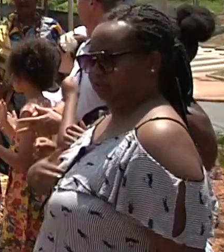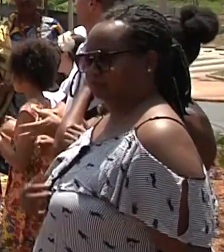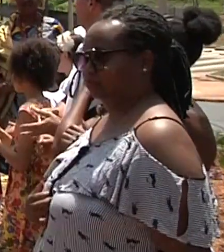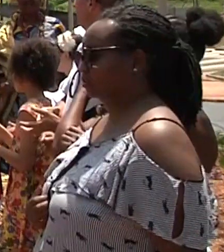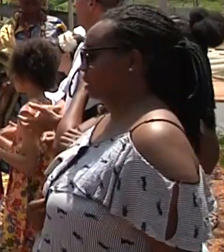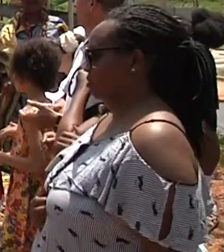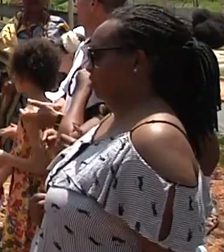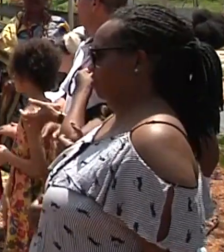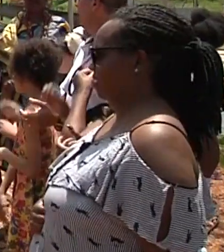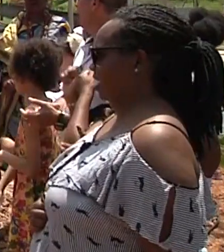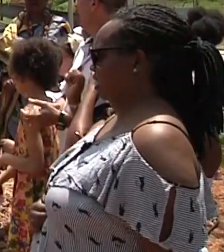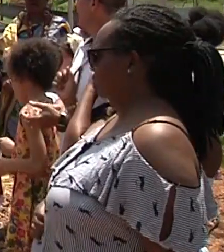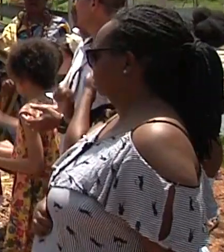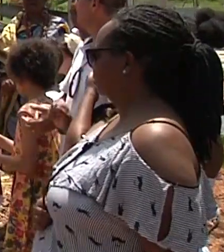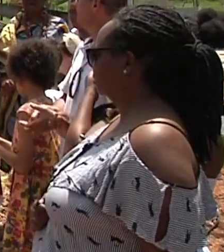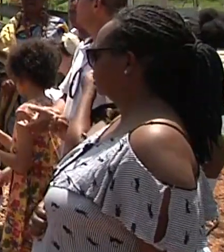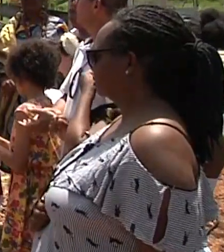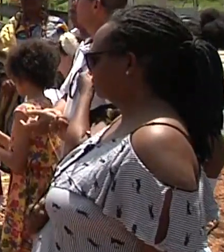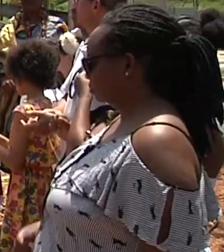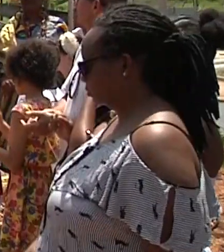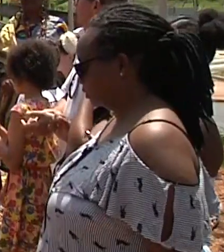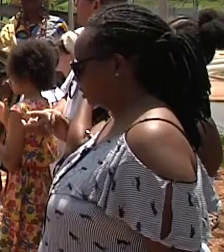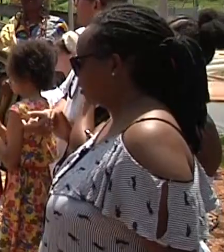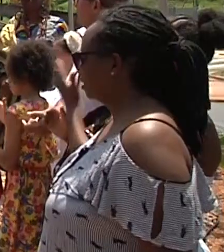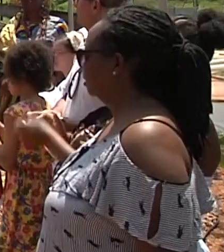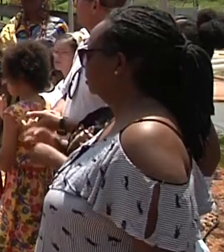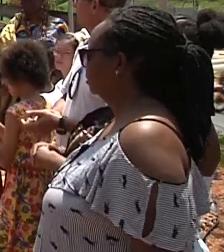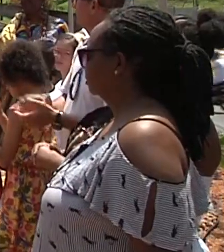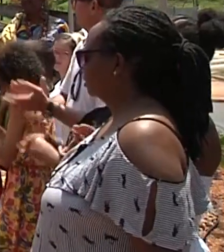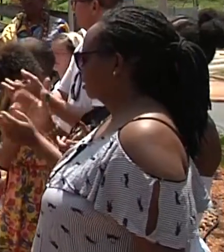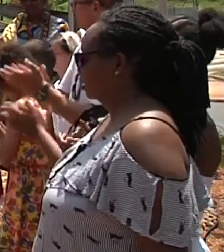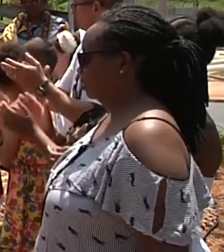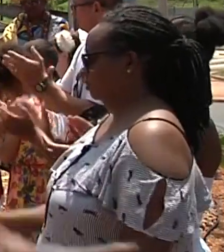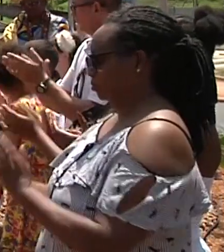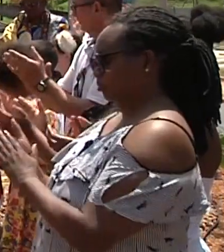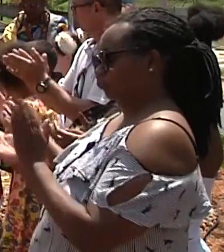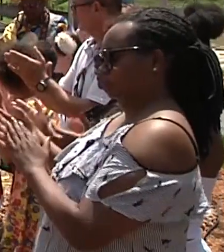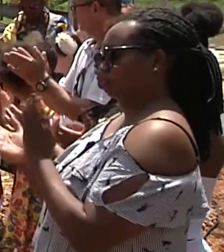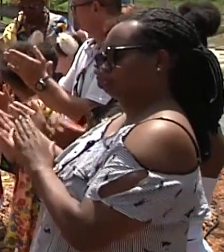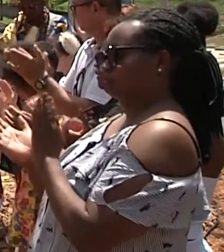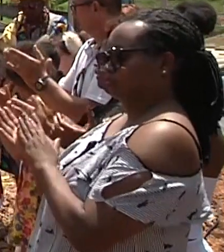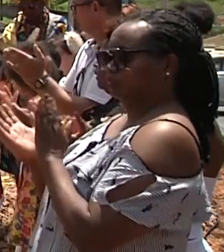Viva Zumbi! Viva! Obrigado, obrigado,